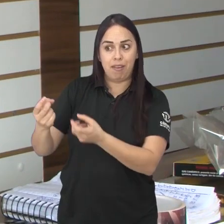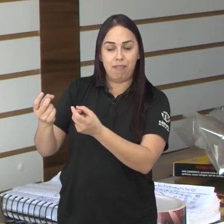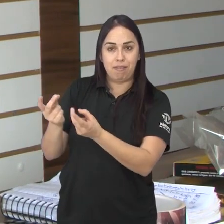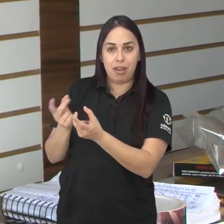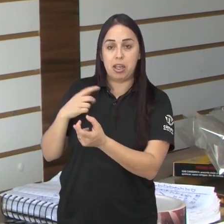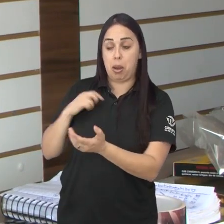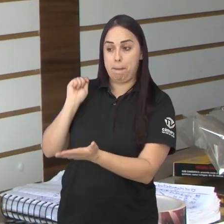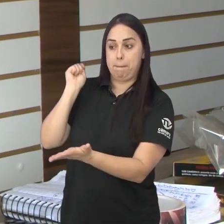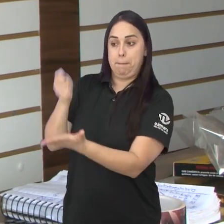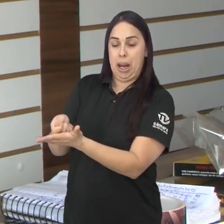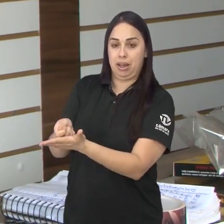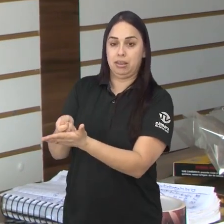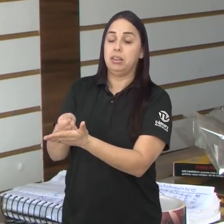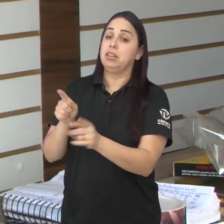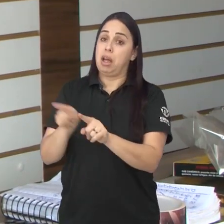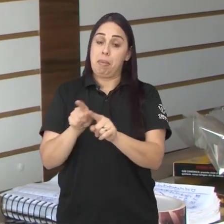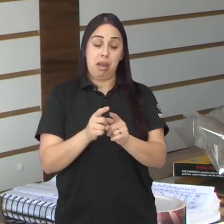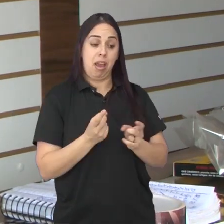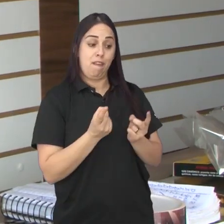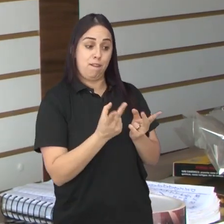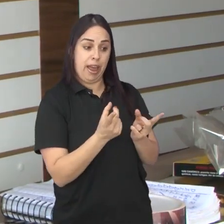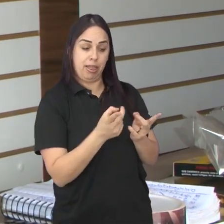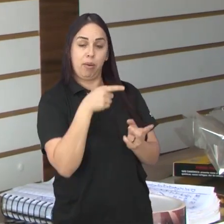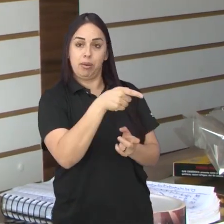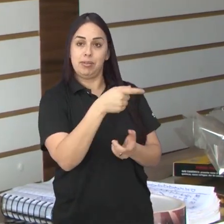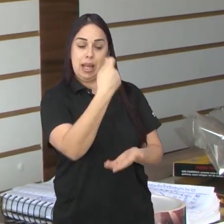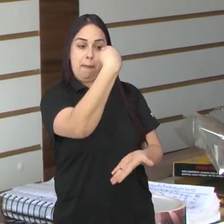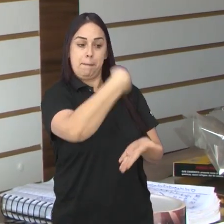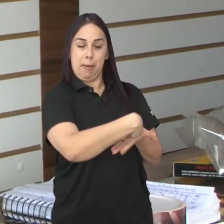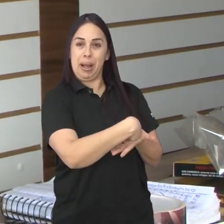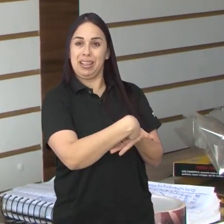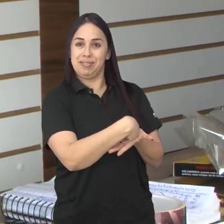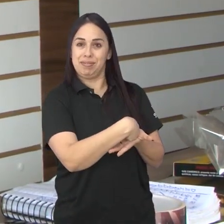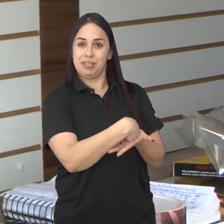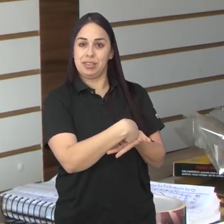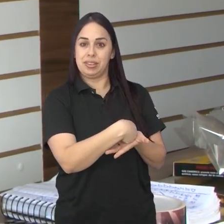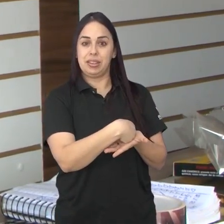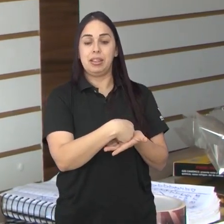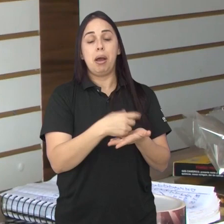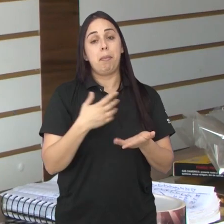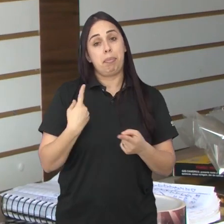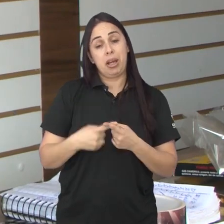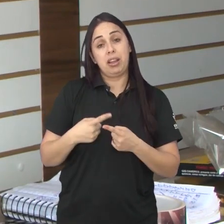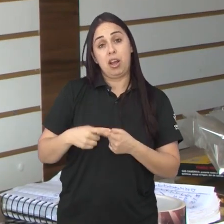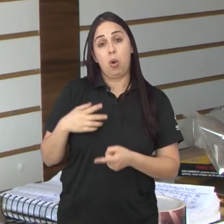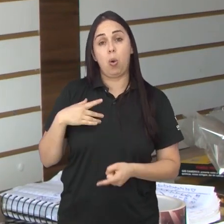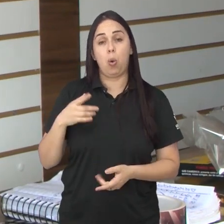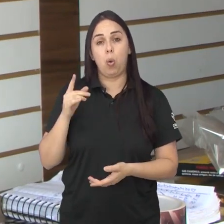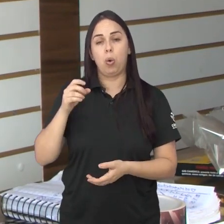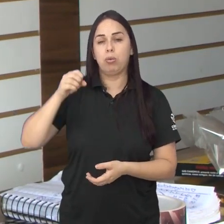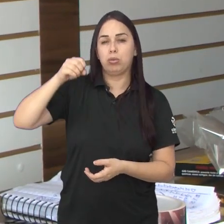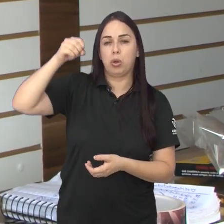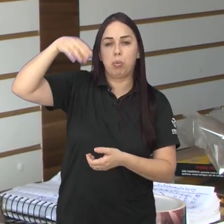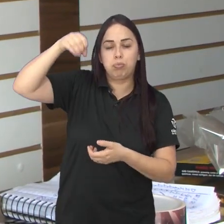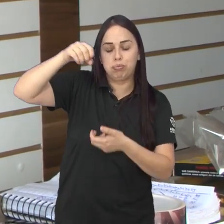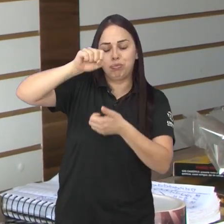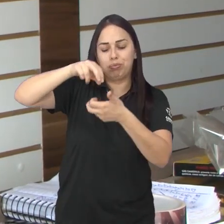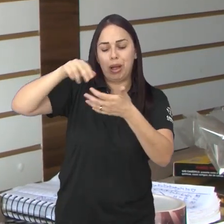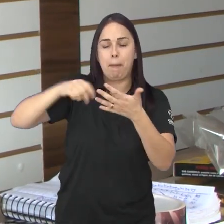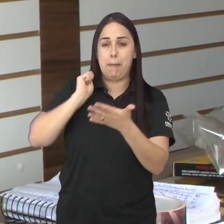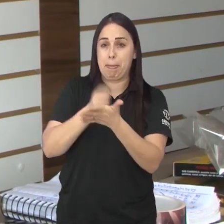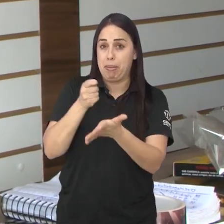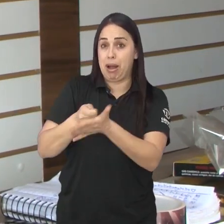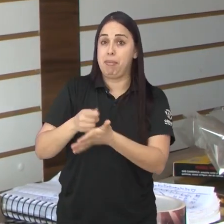fornecedores que eu pago, como para mim que eu vendo também, né? Porque tem as contas particulares também. E